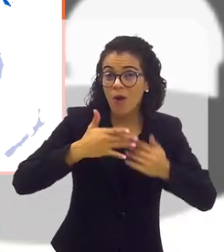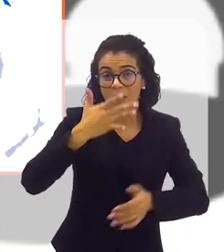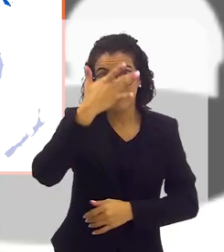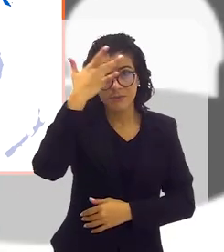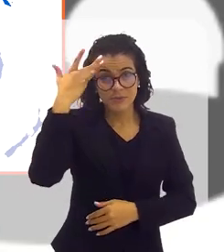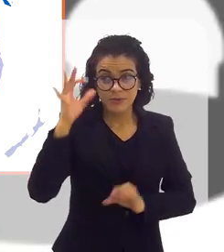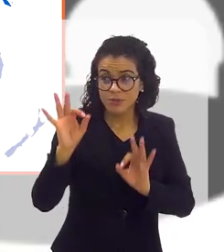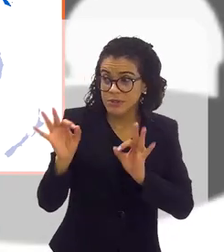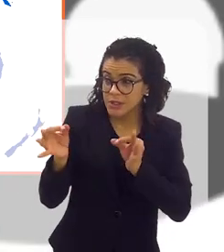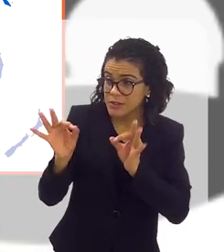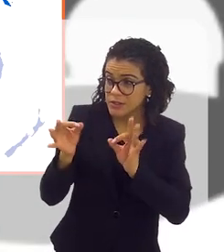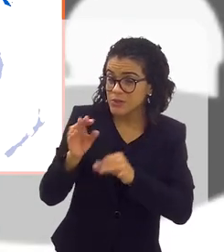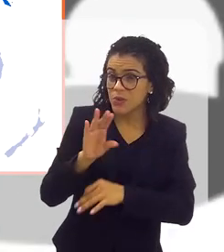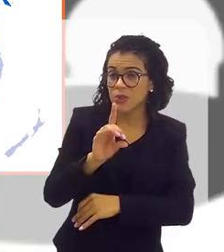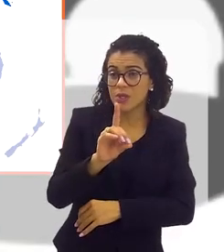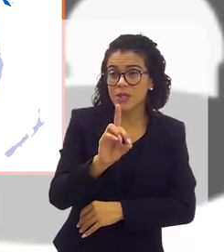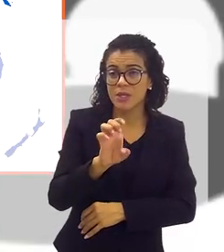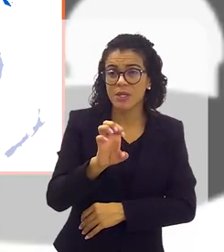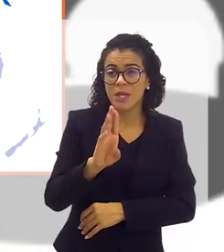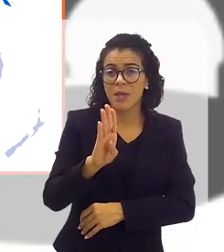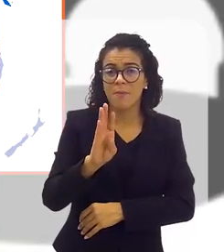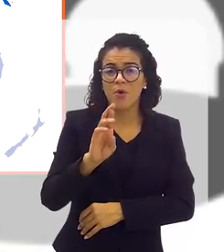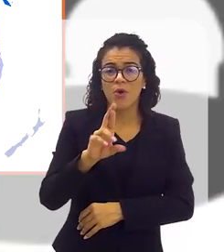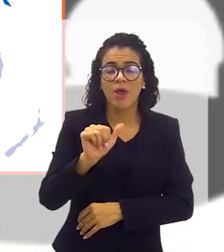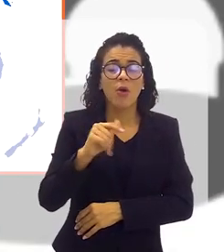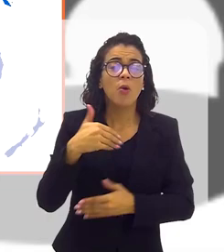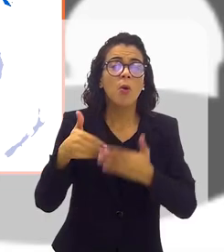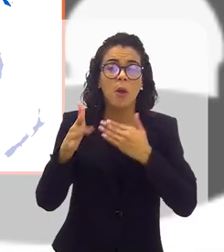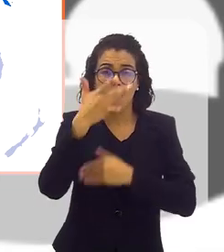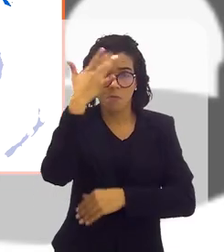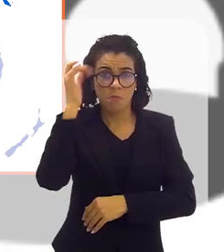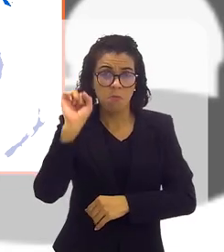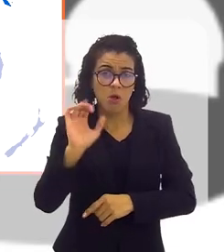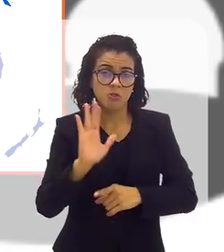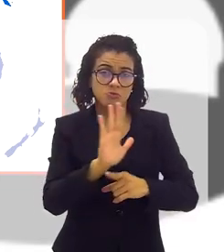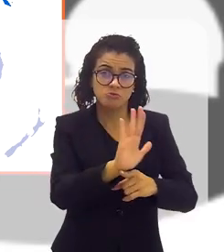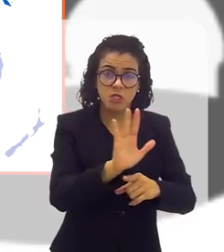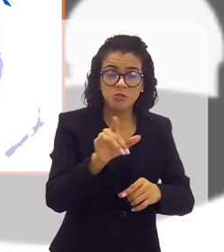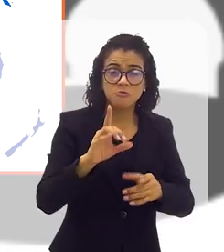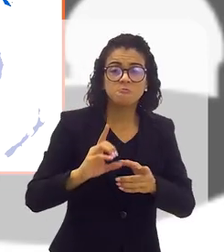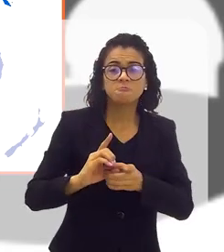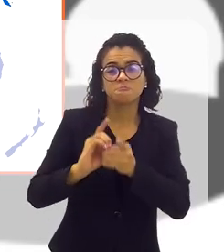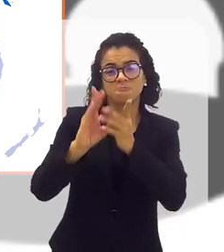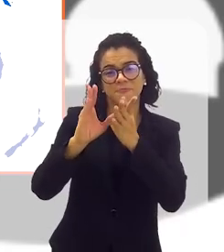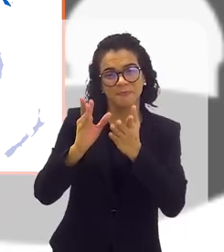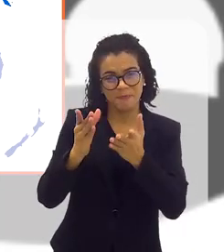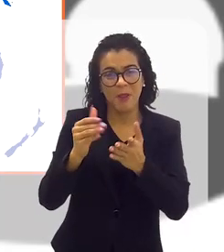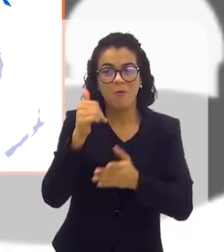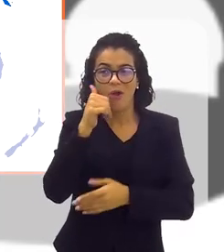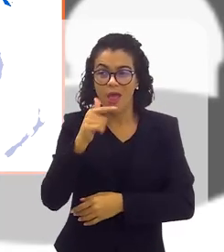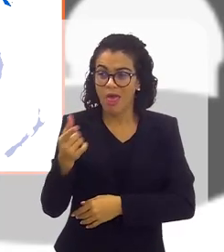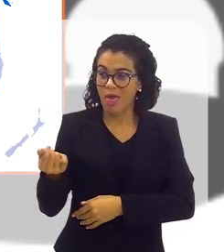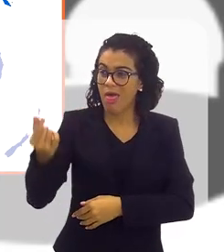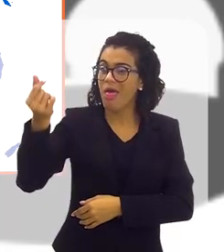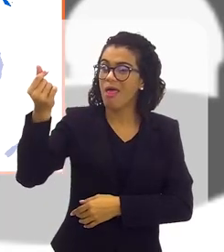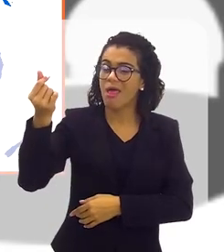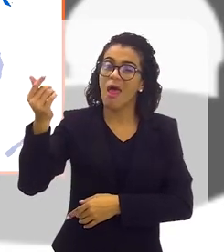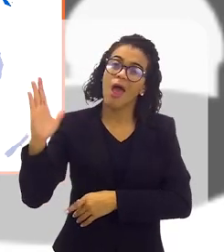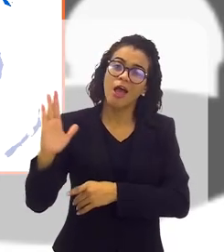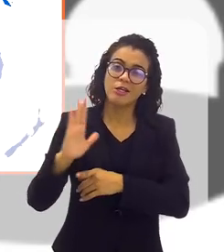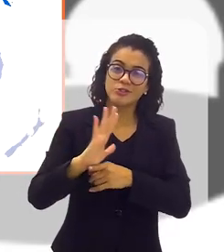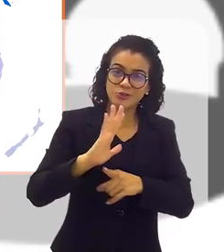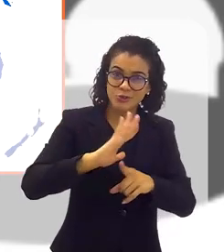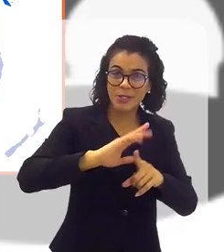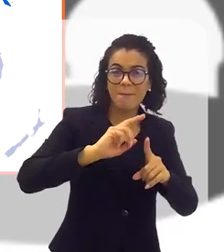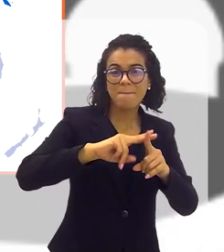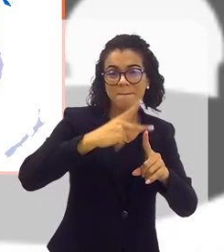qualquer pessoa pode contribuir, né, Débora? Isso democratiza muito, porque a mulher que Claro. tem mais recurso pode